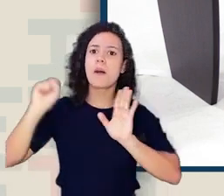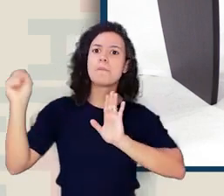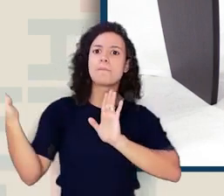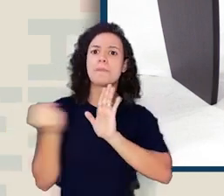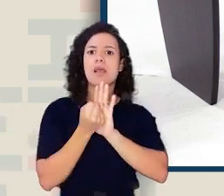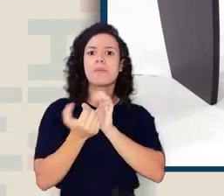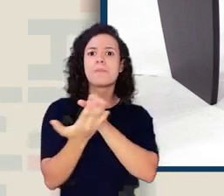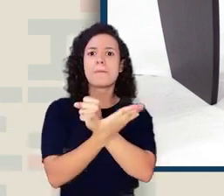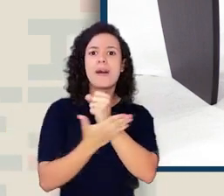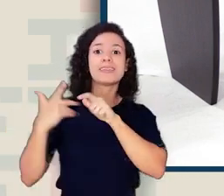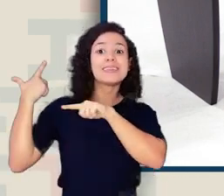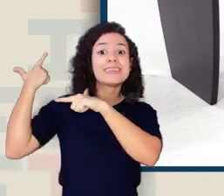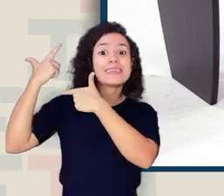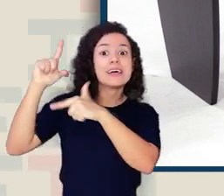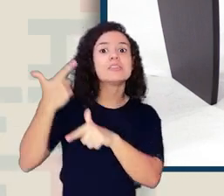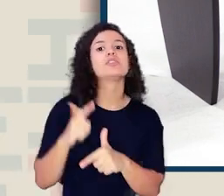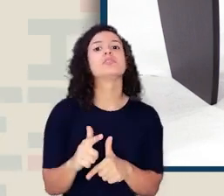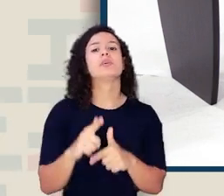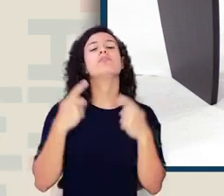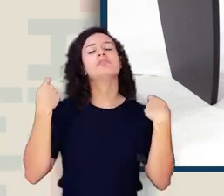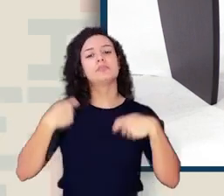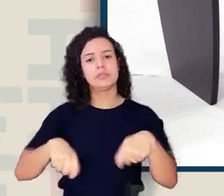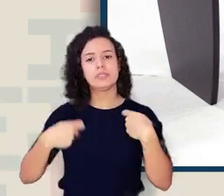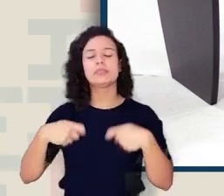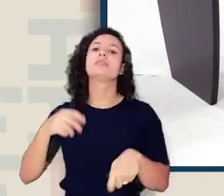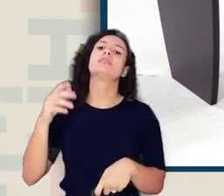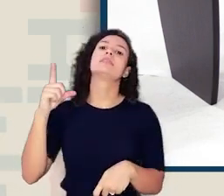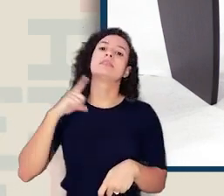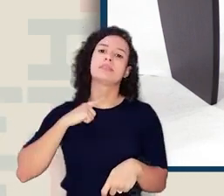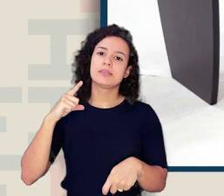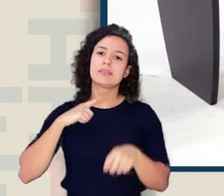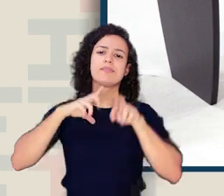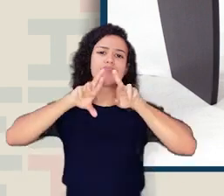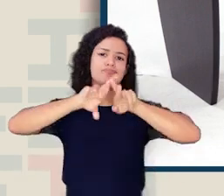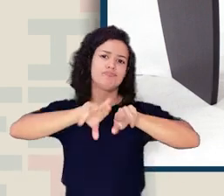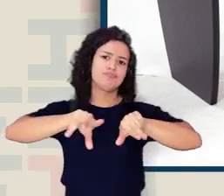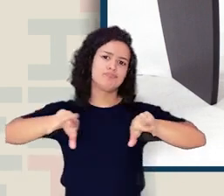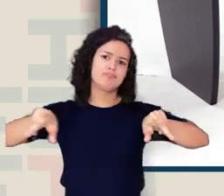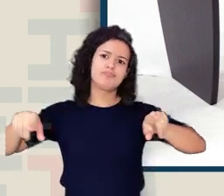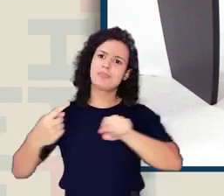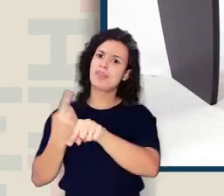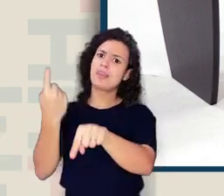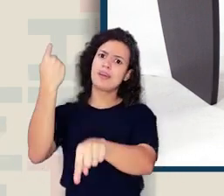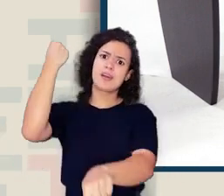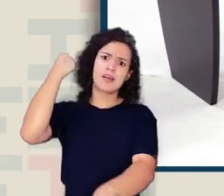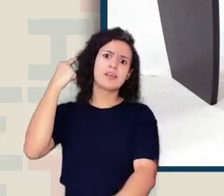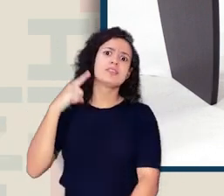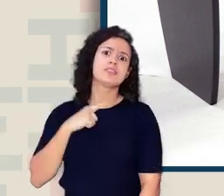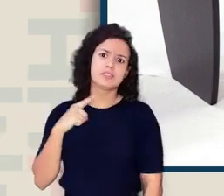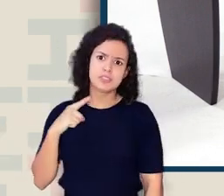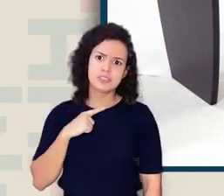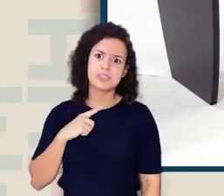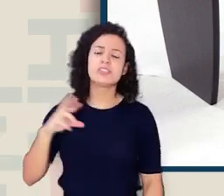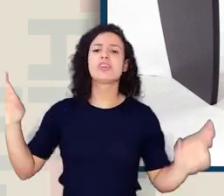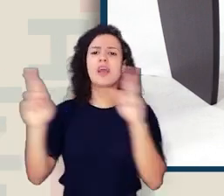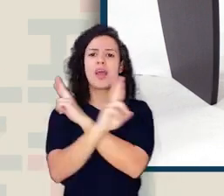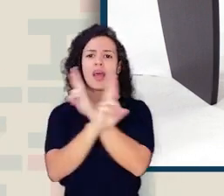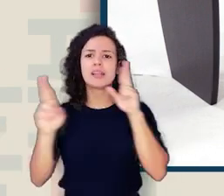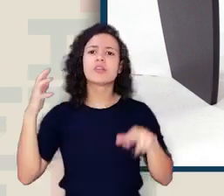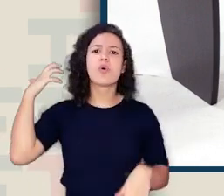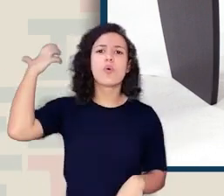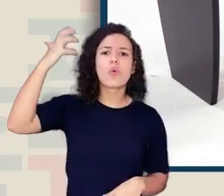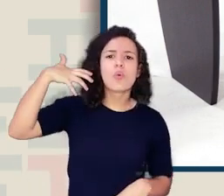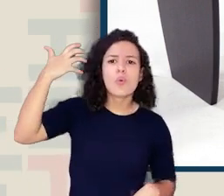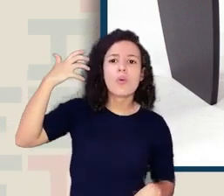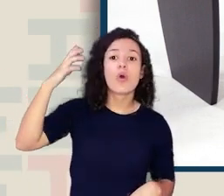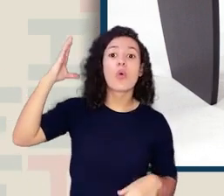toque DNA, que é um toque mais tradicional, é preciso ver que tinha toda uma pluralidade também antes, e que fazia essa